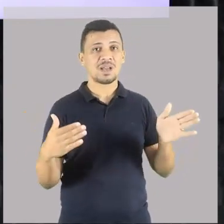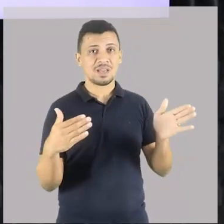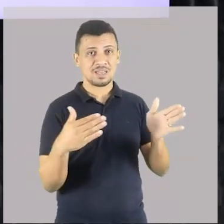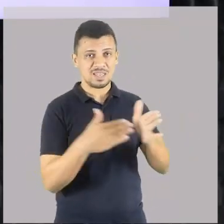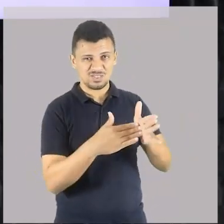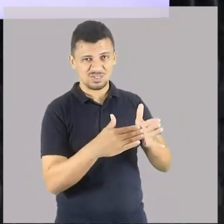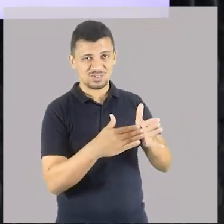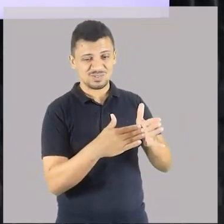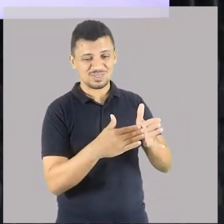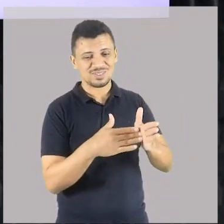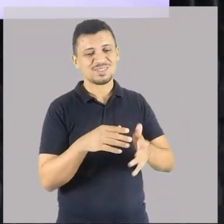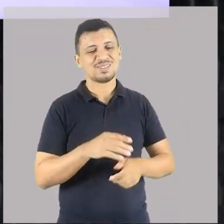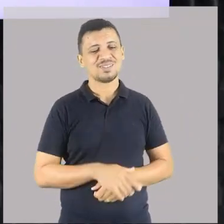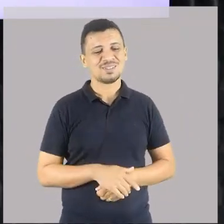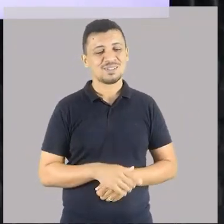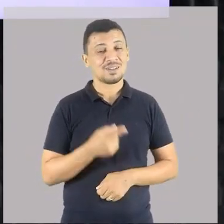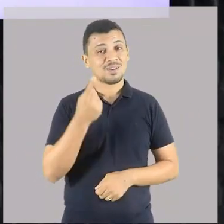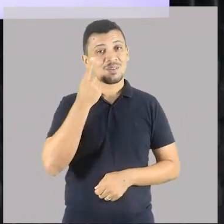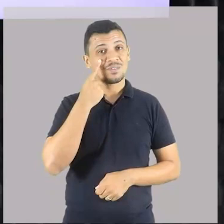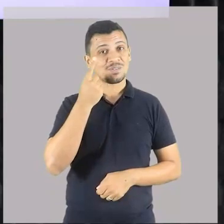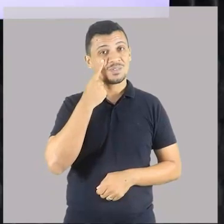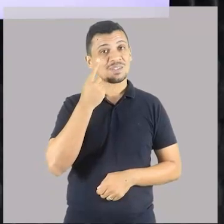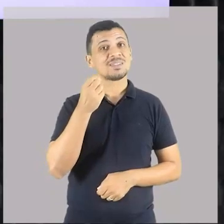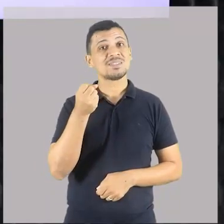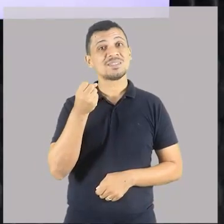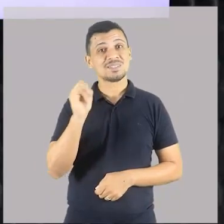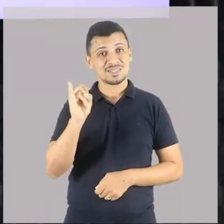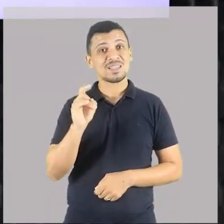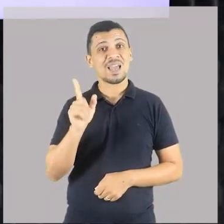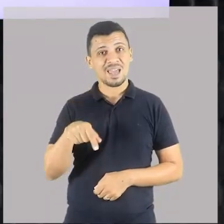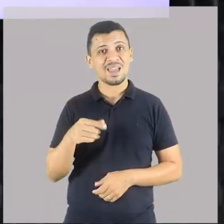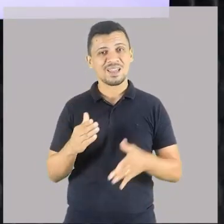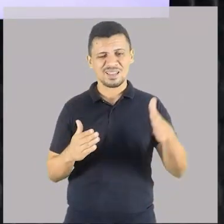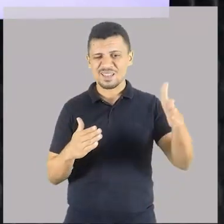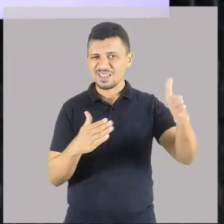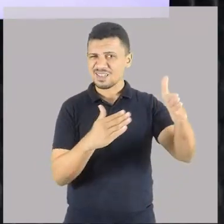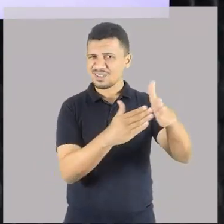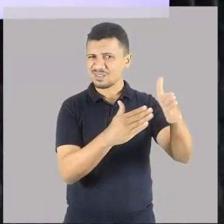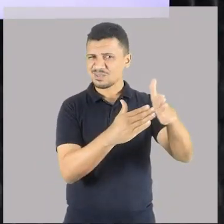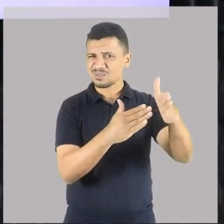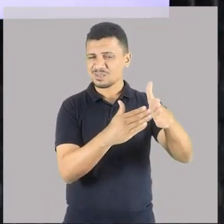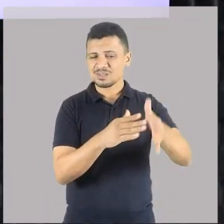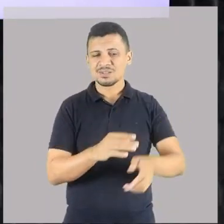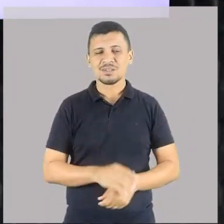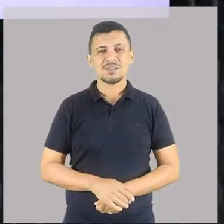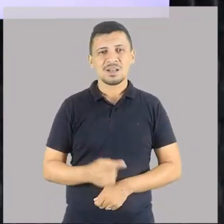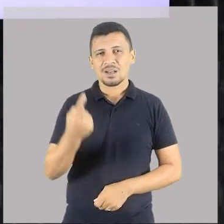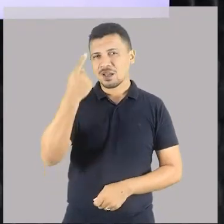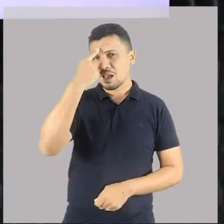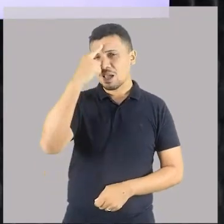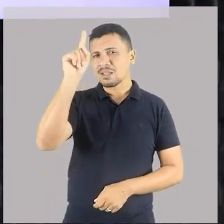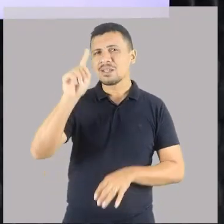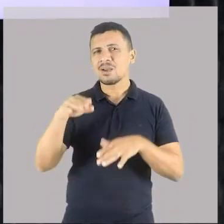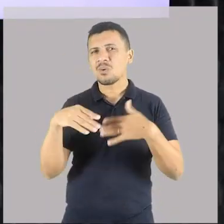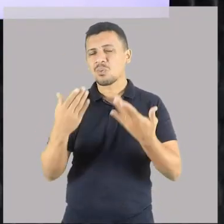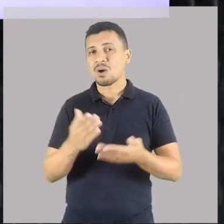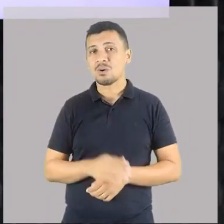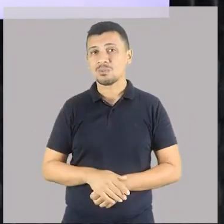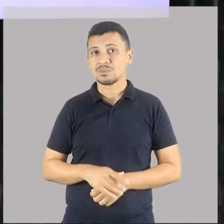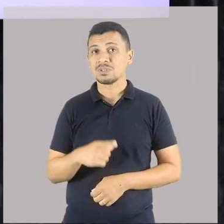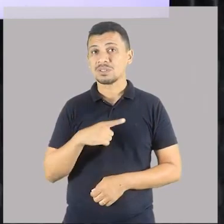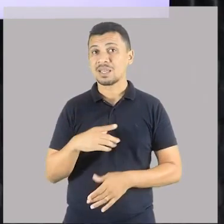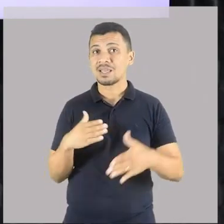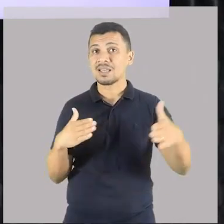restritiva, certo? Aí a gente tem que ver a questão se é restritiva ou não, certo? Qual foi a ideia da restritiva? Quando